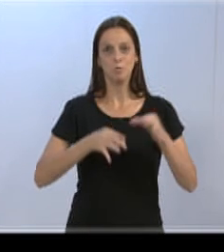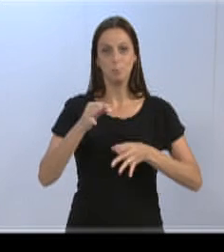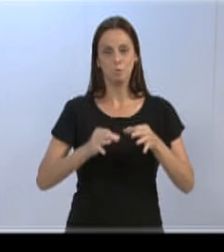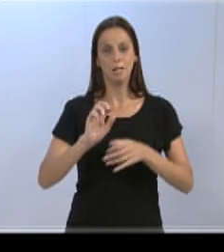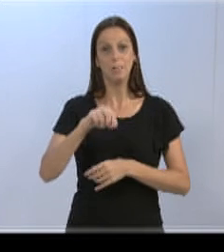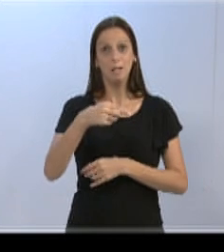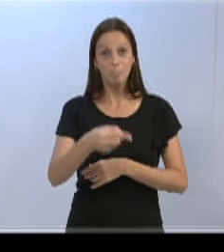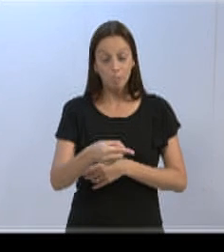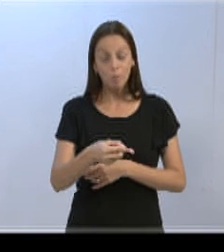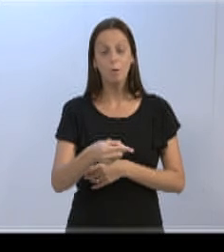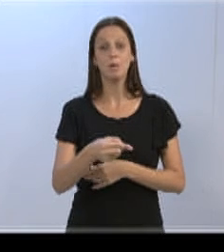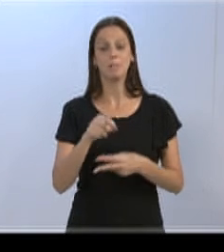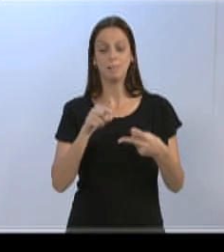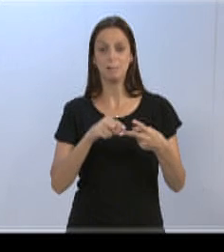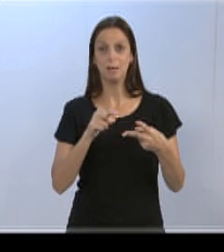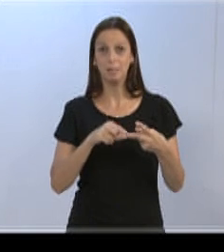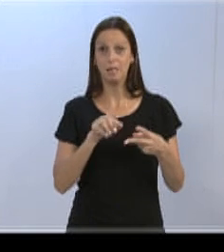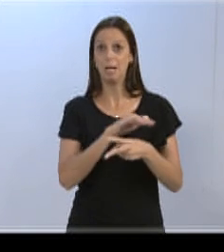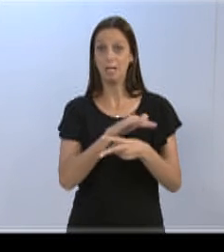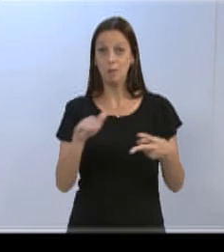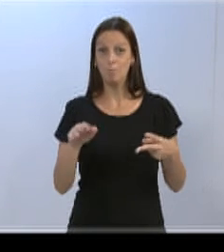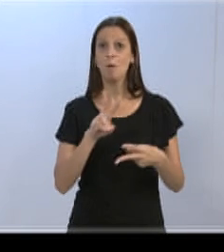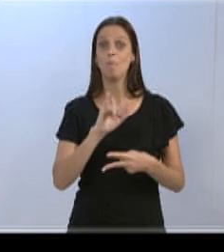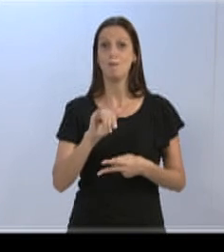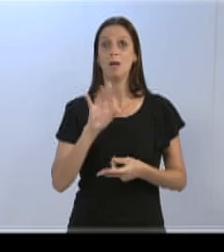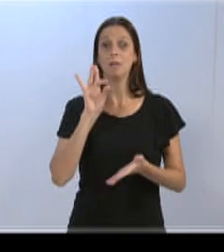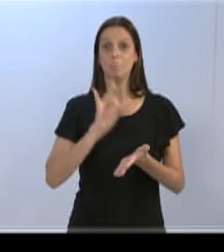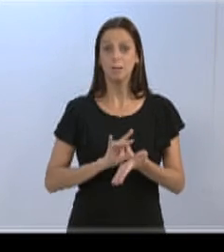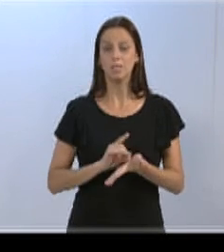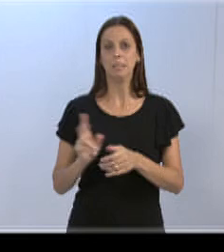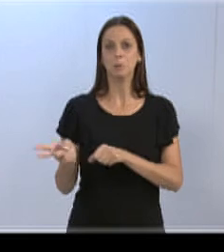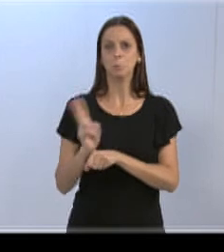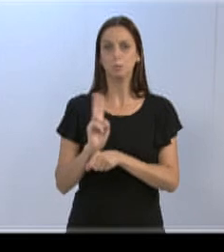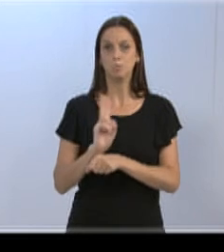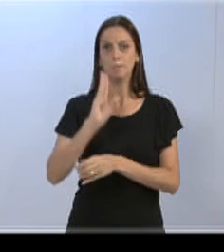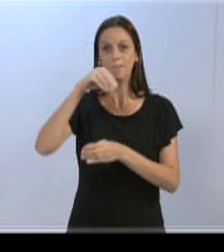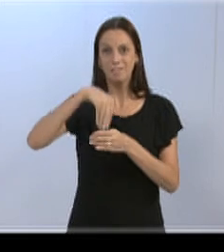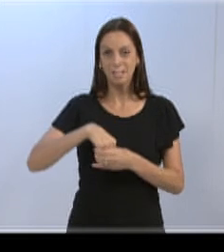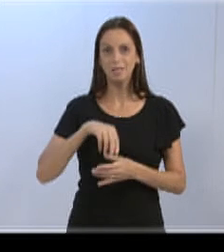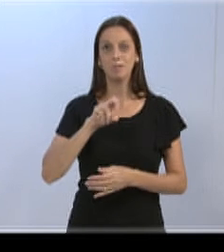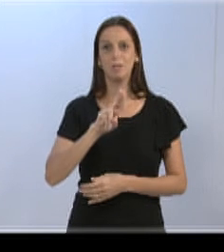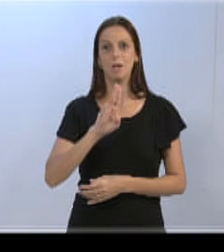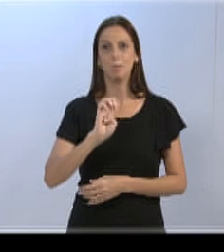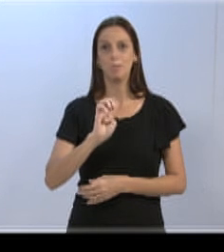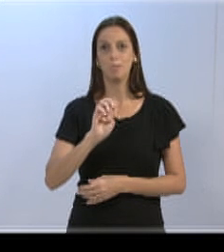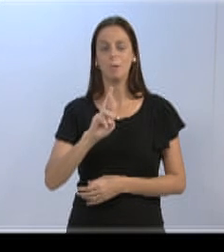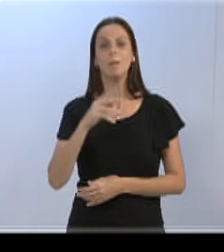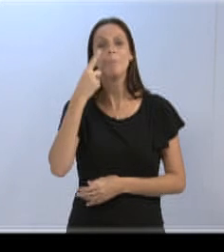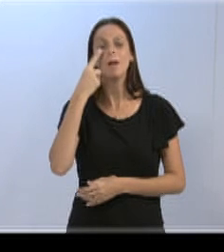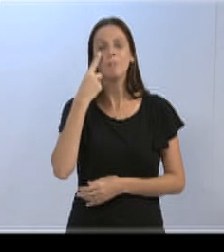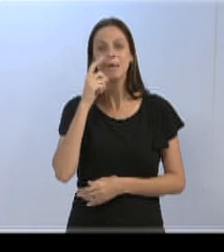empresa selecionada, vai acontecer ali uma auditoria profunda na urbanizadora. Pode passar?